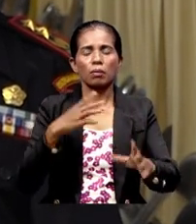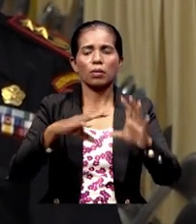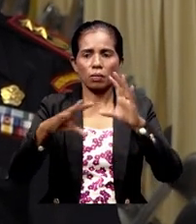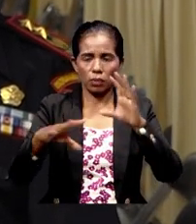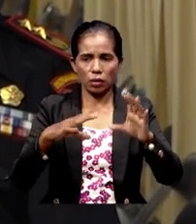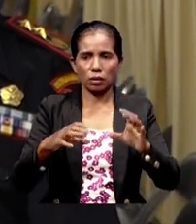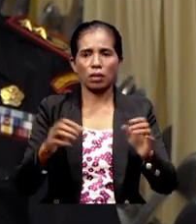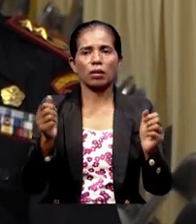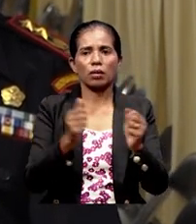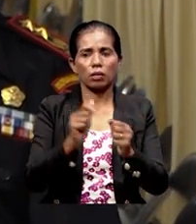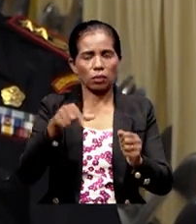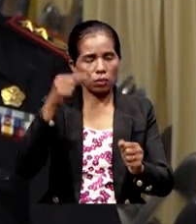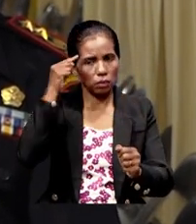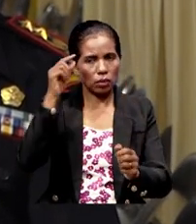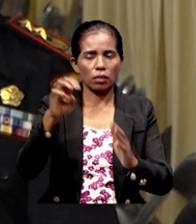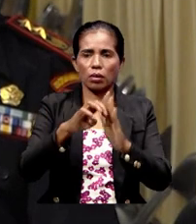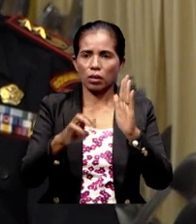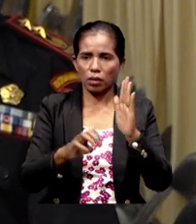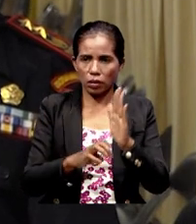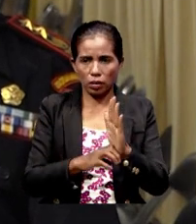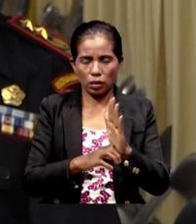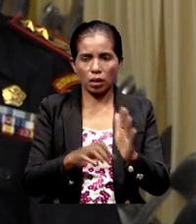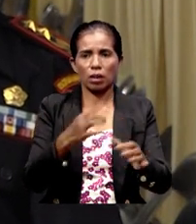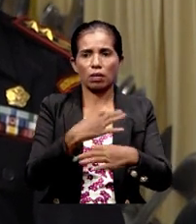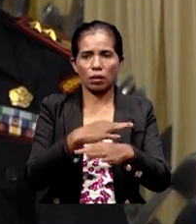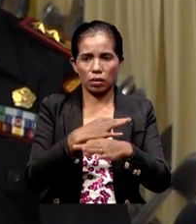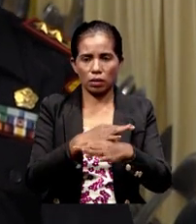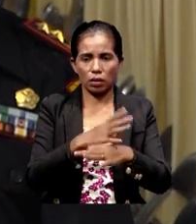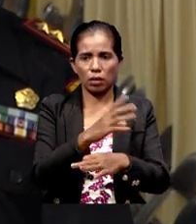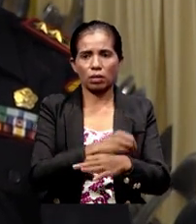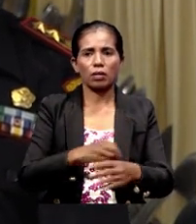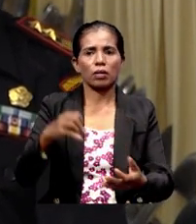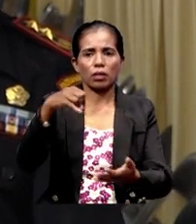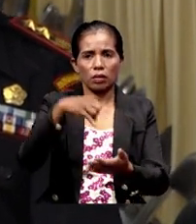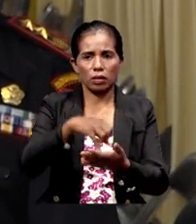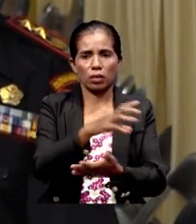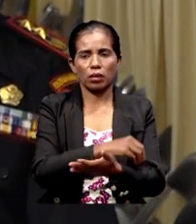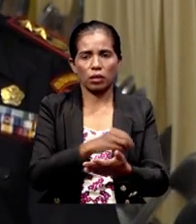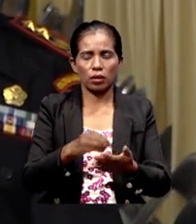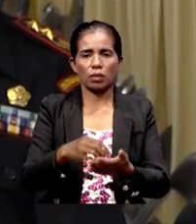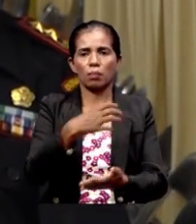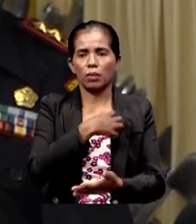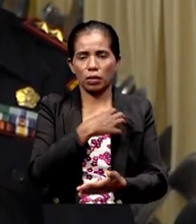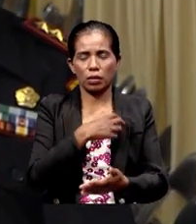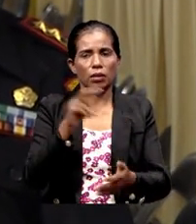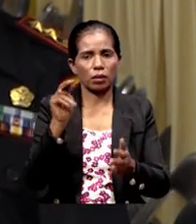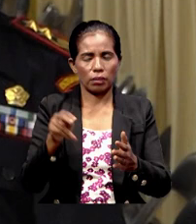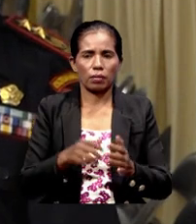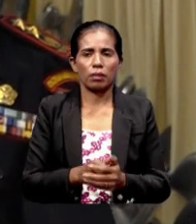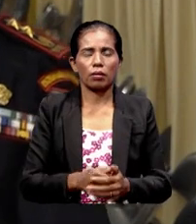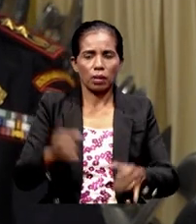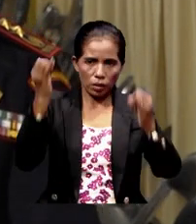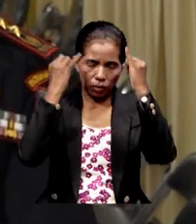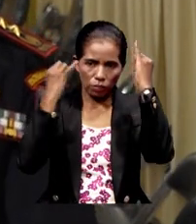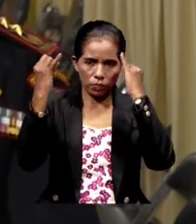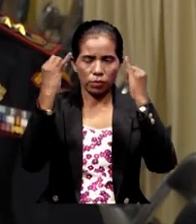tu governo, Estado, halu hadia investimento ba polícia minha. E da né informação né